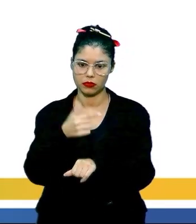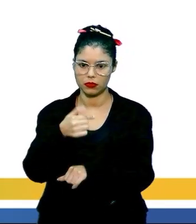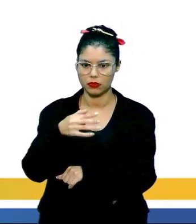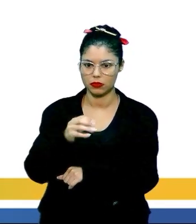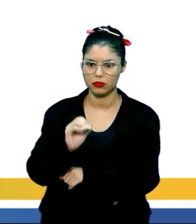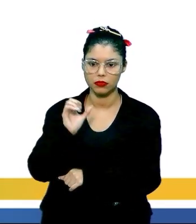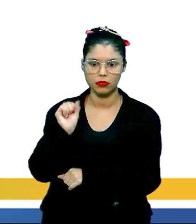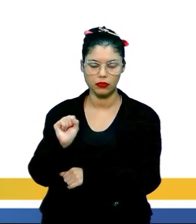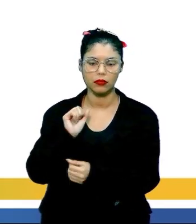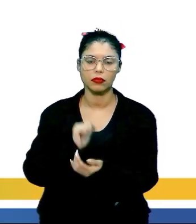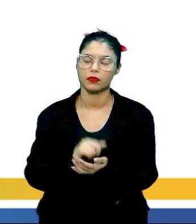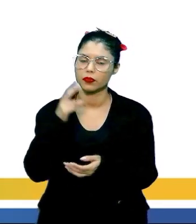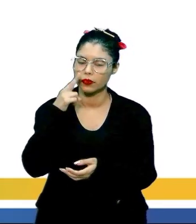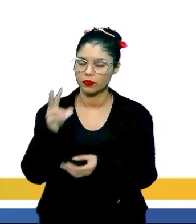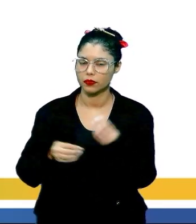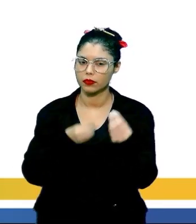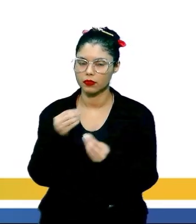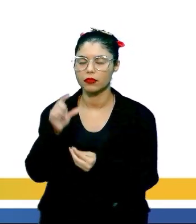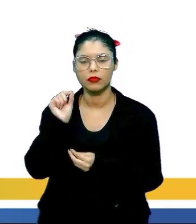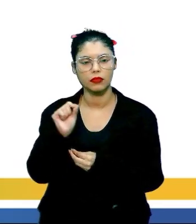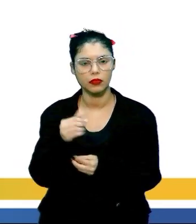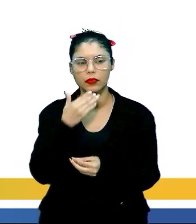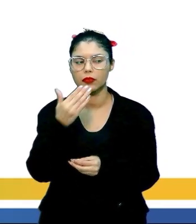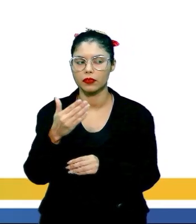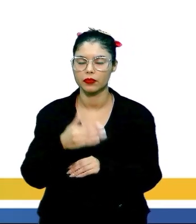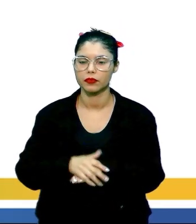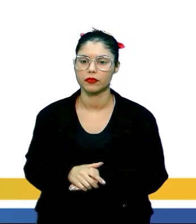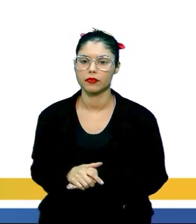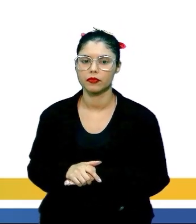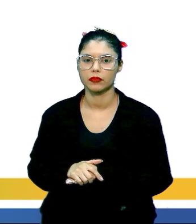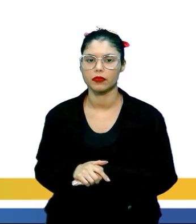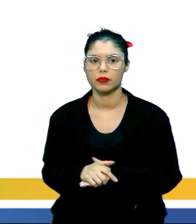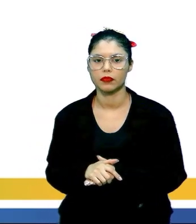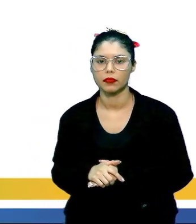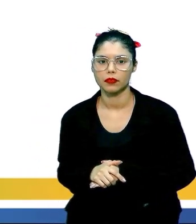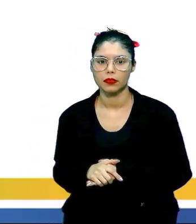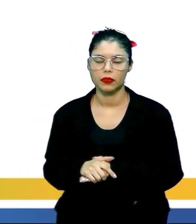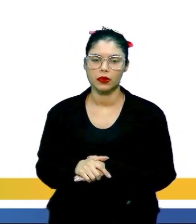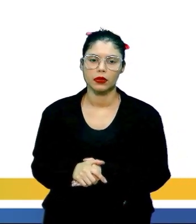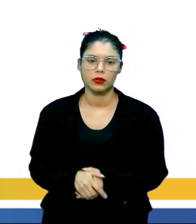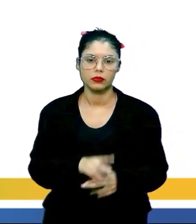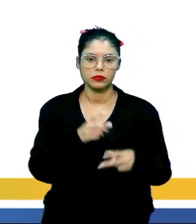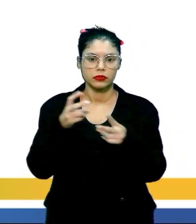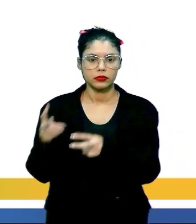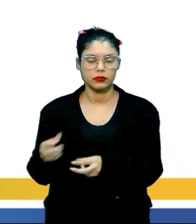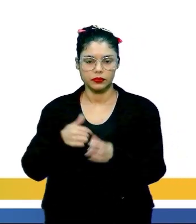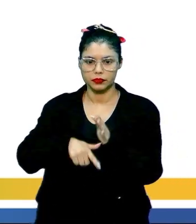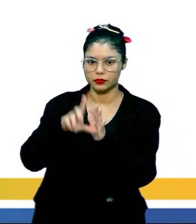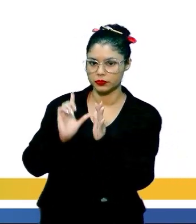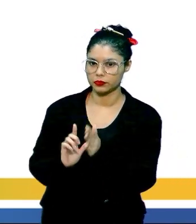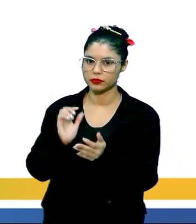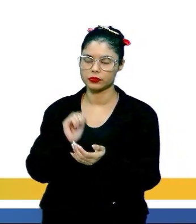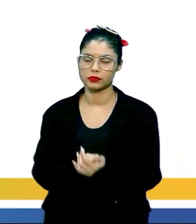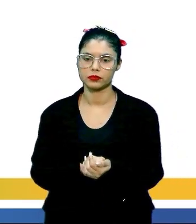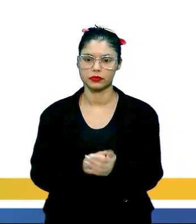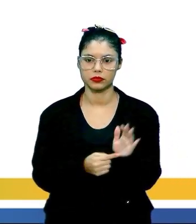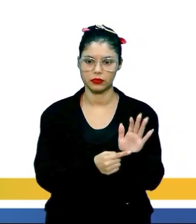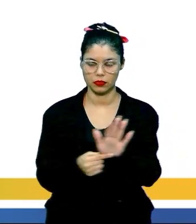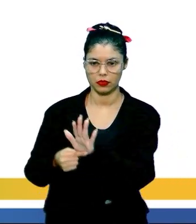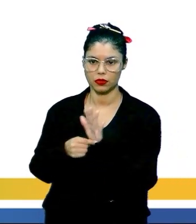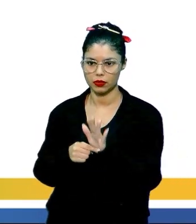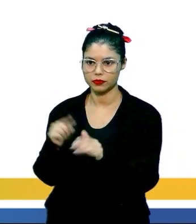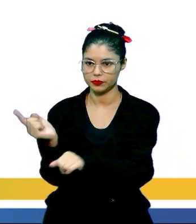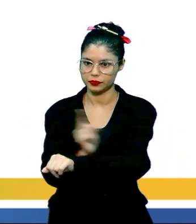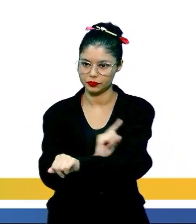70 segundos. Vejamos com o que a questão está nos pedindo. Observe o gráfico anterior. Ele apresenta